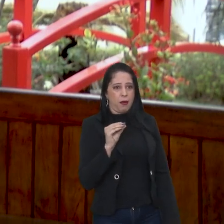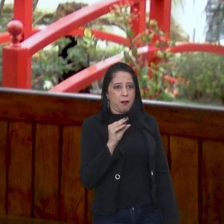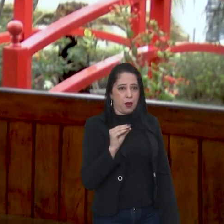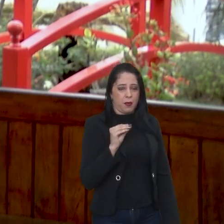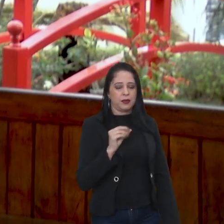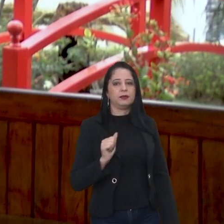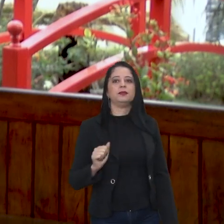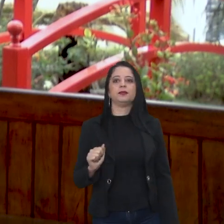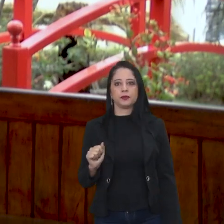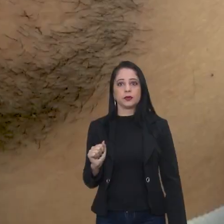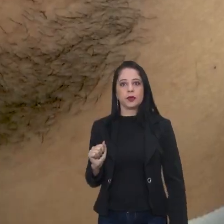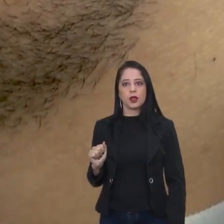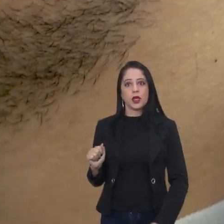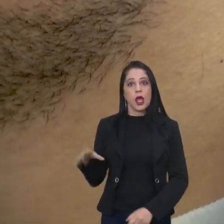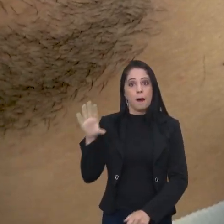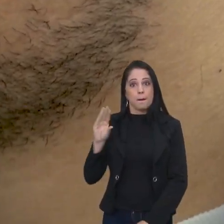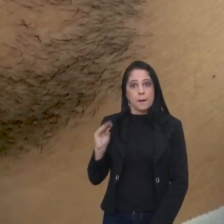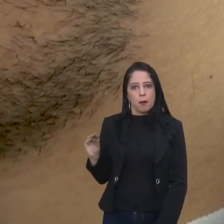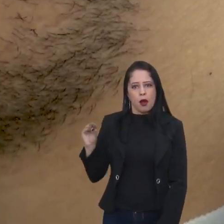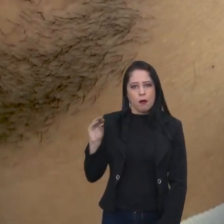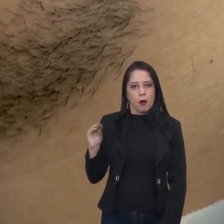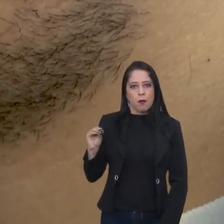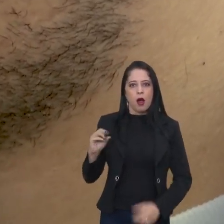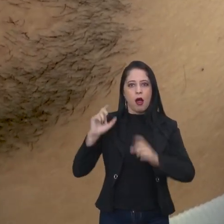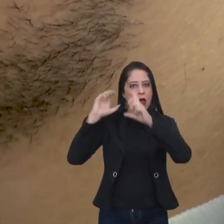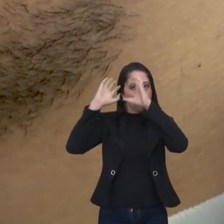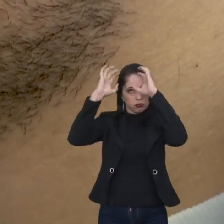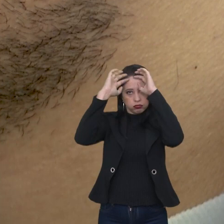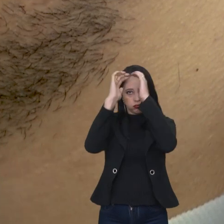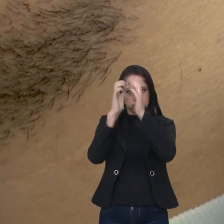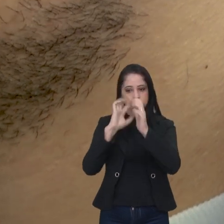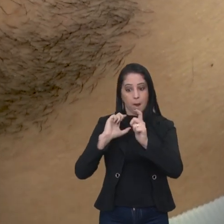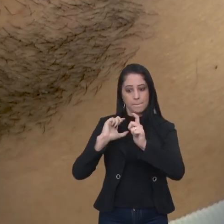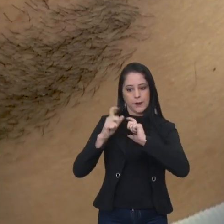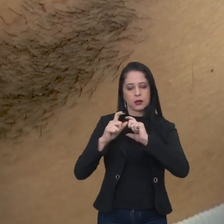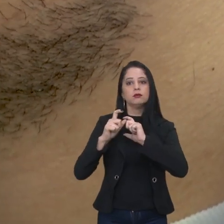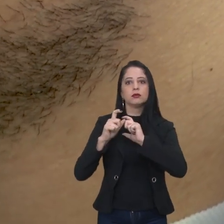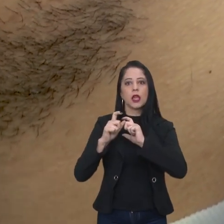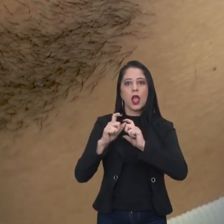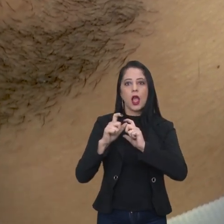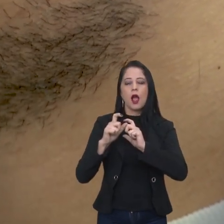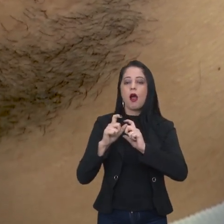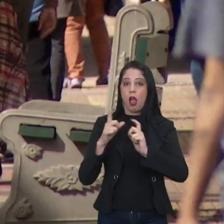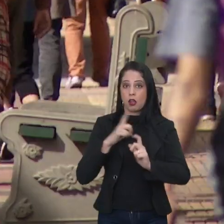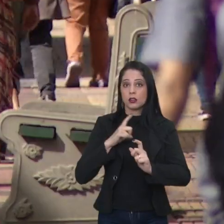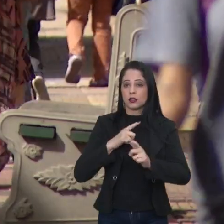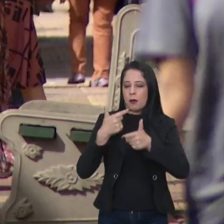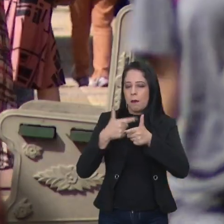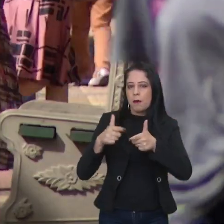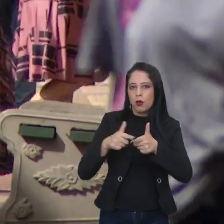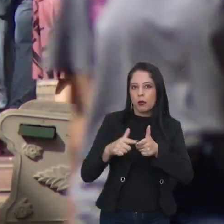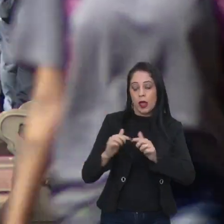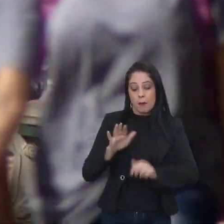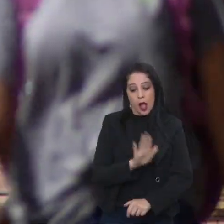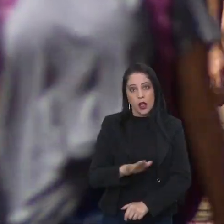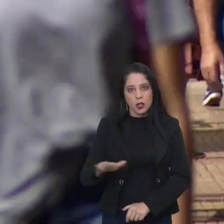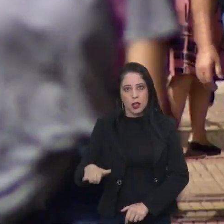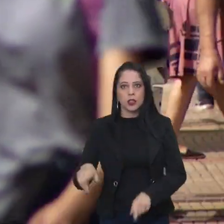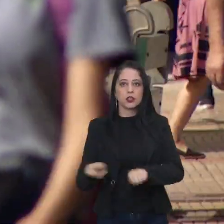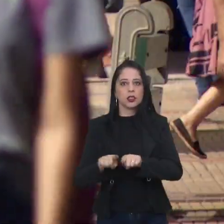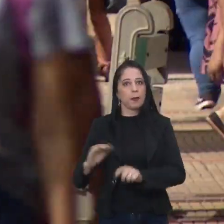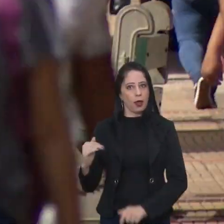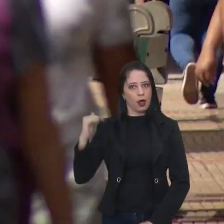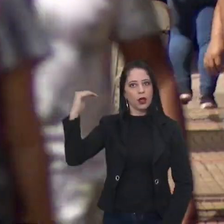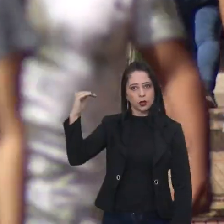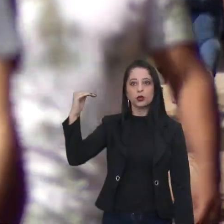ter esse problema a gagueira É um distúrbio neurobiológico da fluência da fala que afeta mulheres e